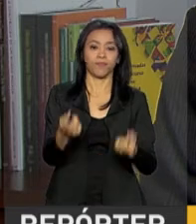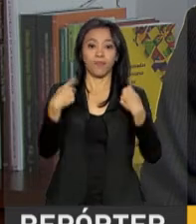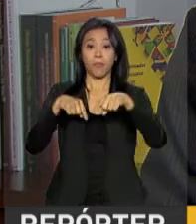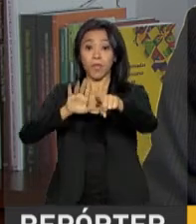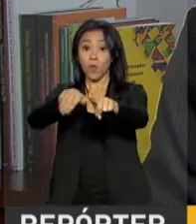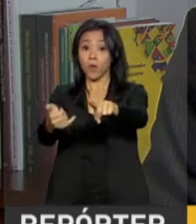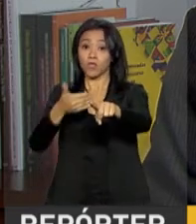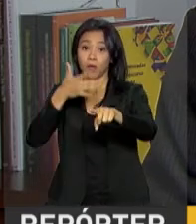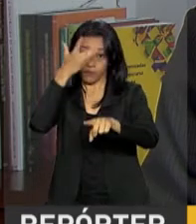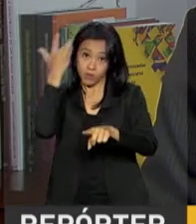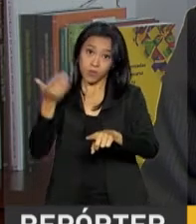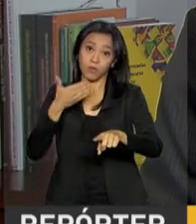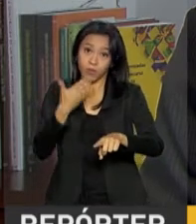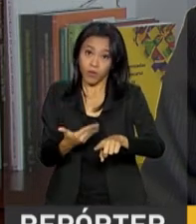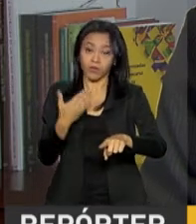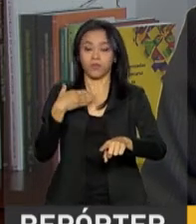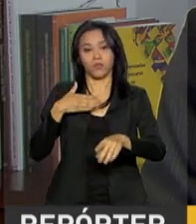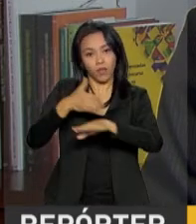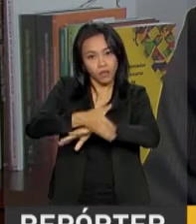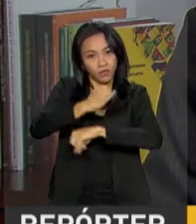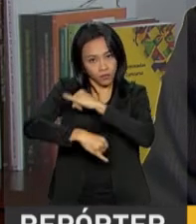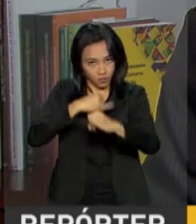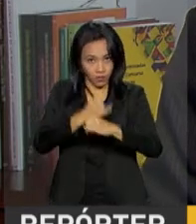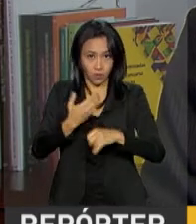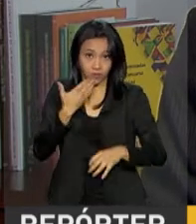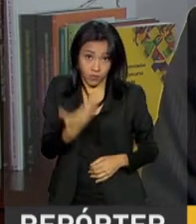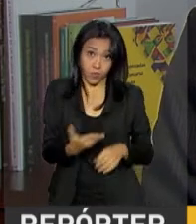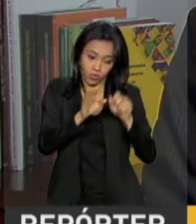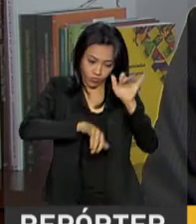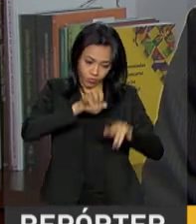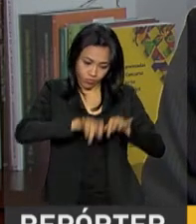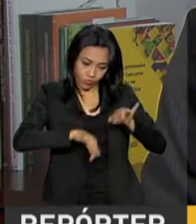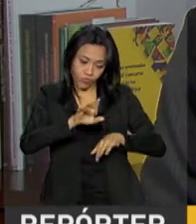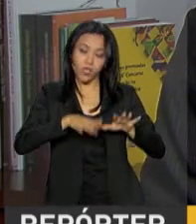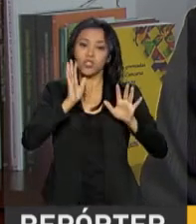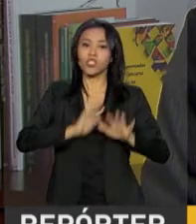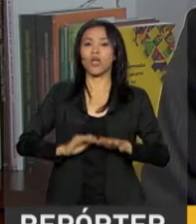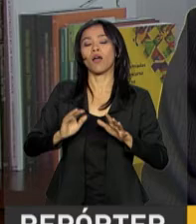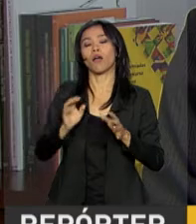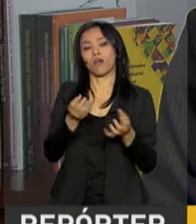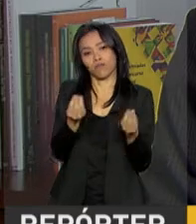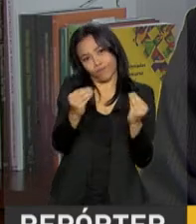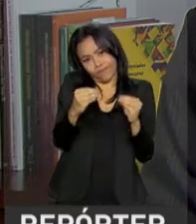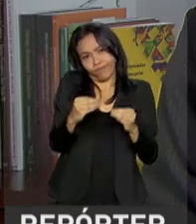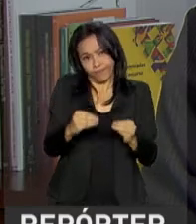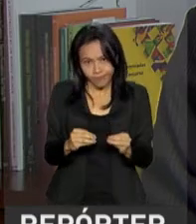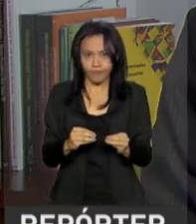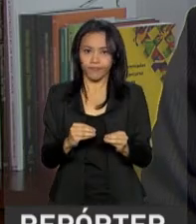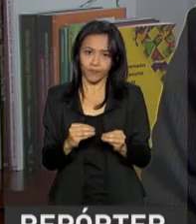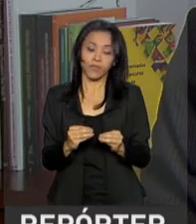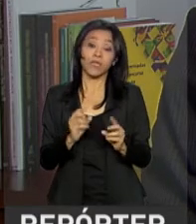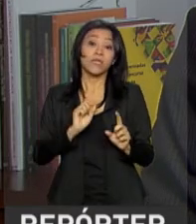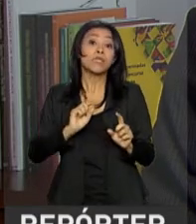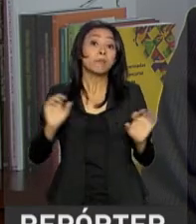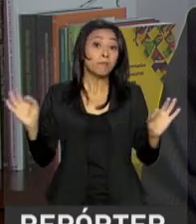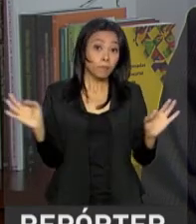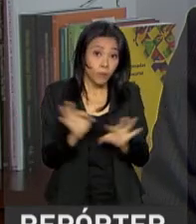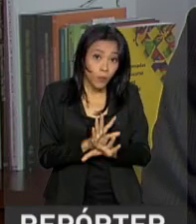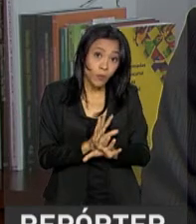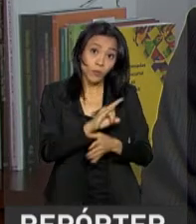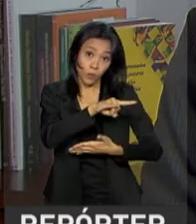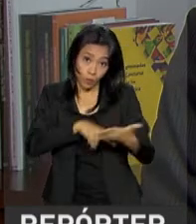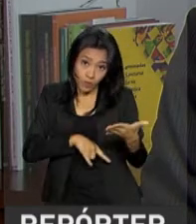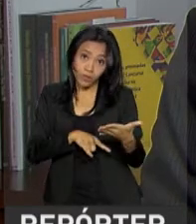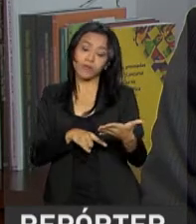manifestação de vontade pelo sistema ou pelo 35 ele já jeff seu requerimento entre não gera agendamento e de se gerar o requerimento